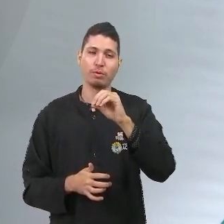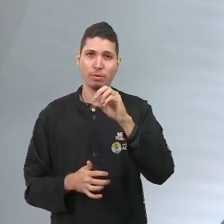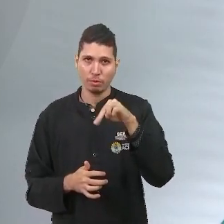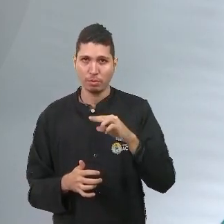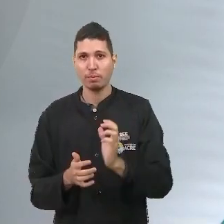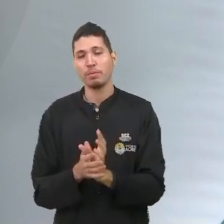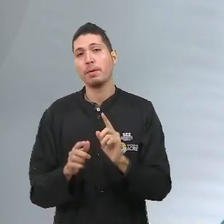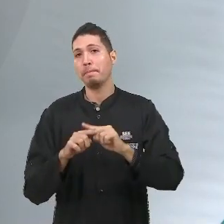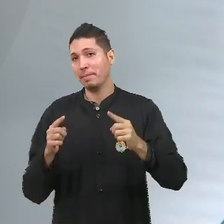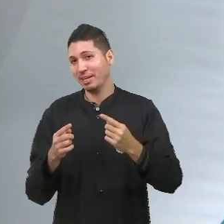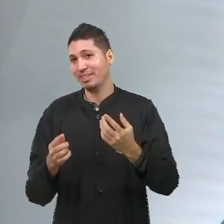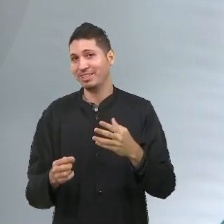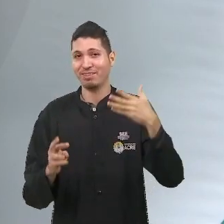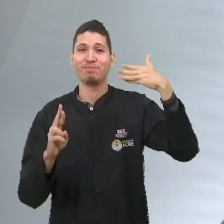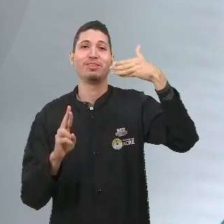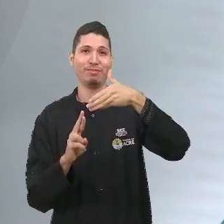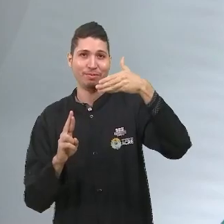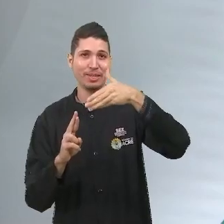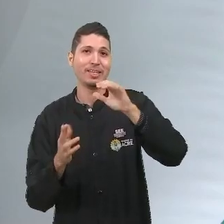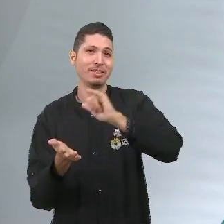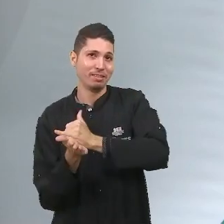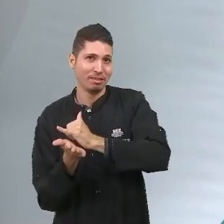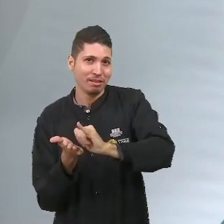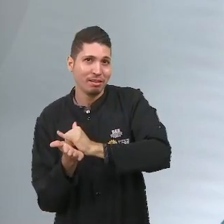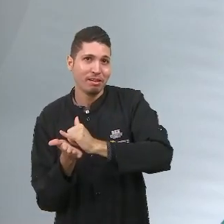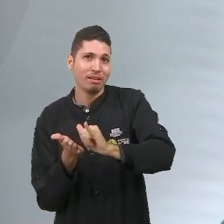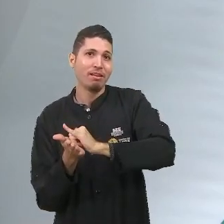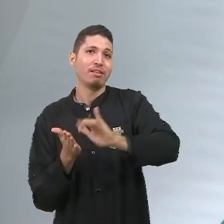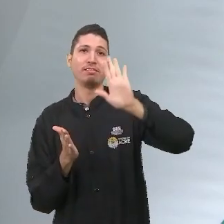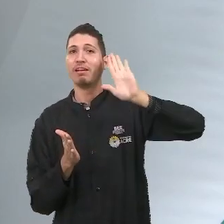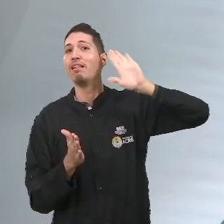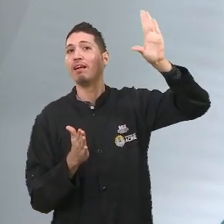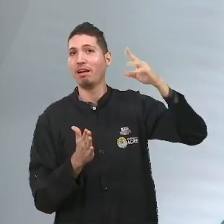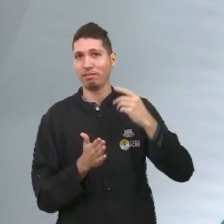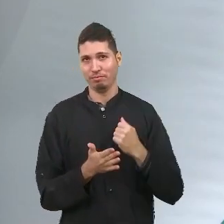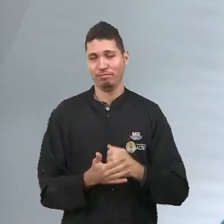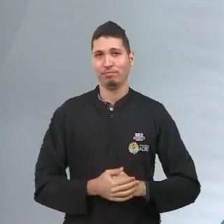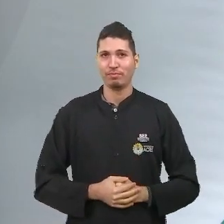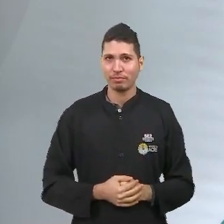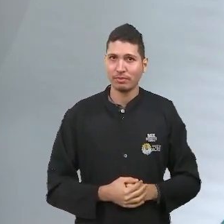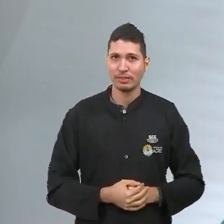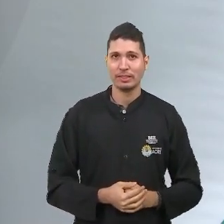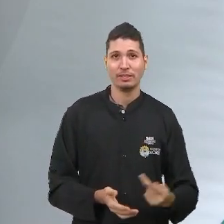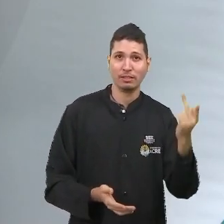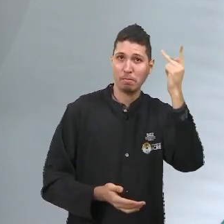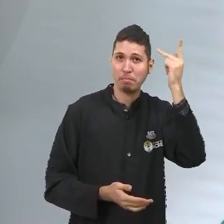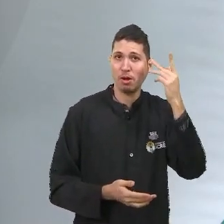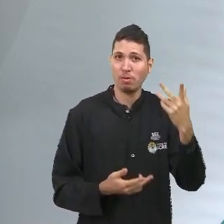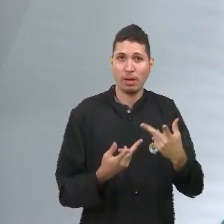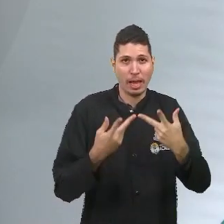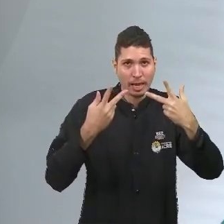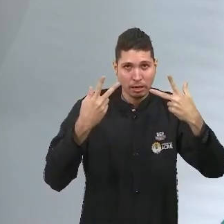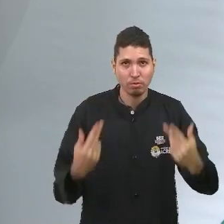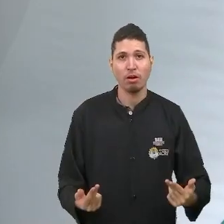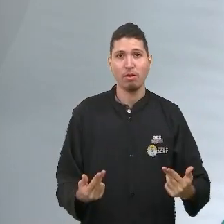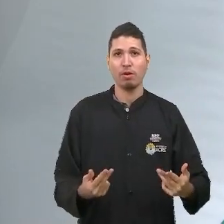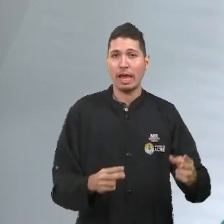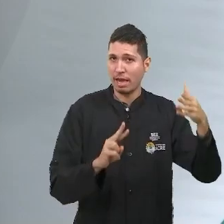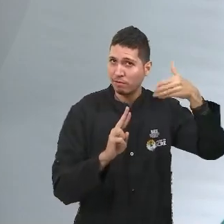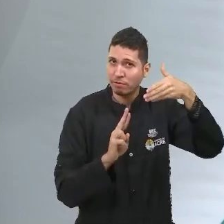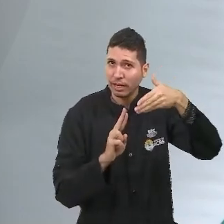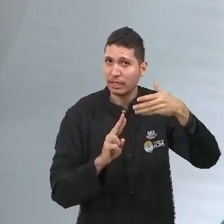influência. Assim como São Paulo também não é a capital do Brasil, mas tem um destaque pela influência, tá? No caso, capital do